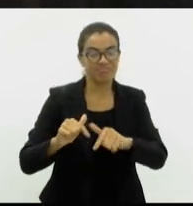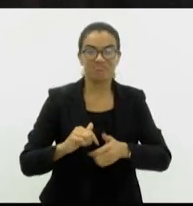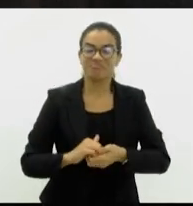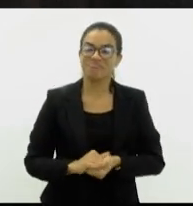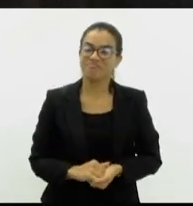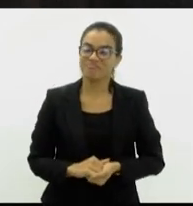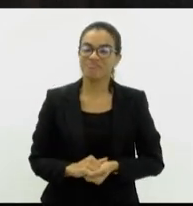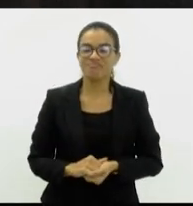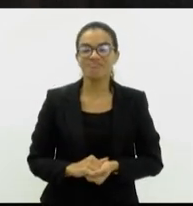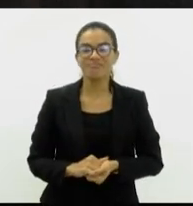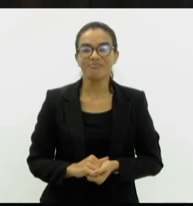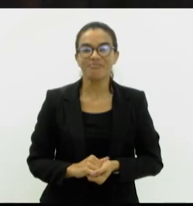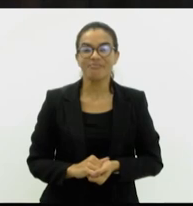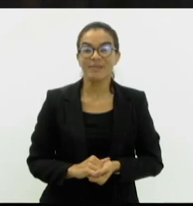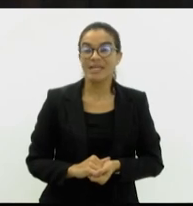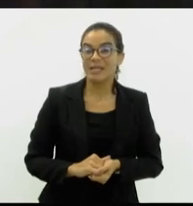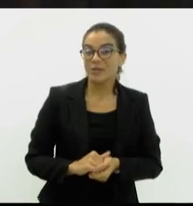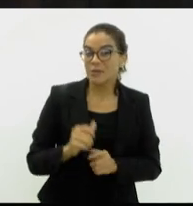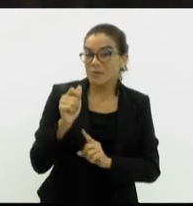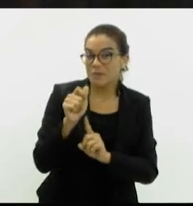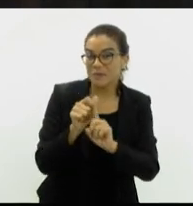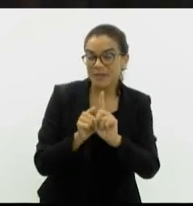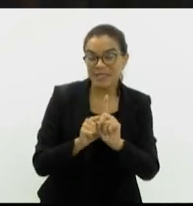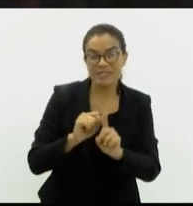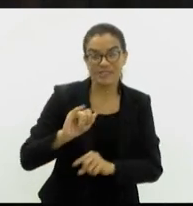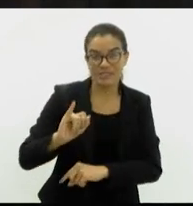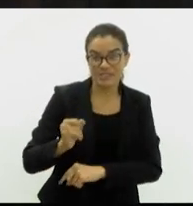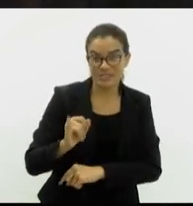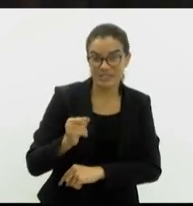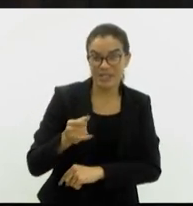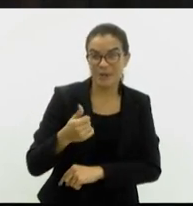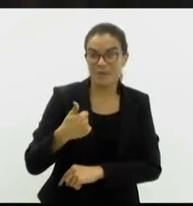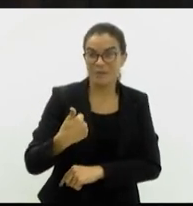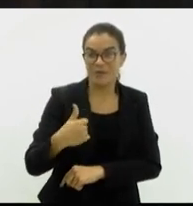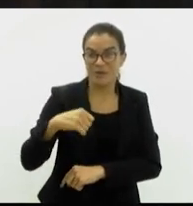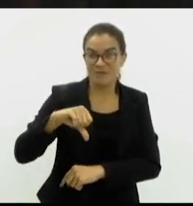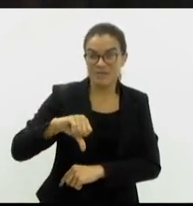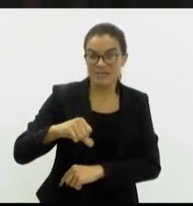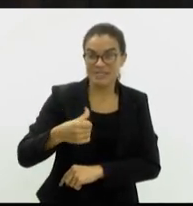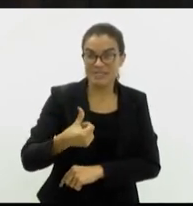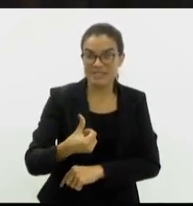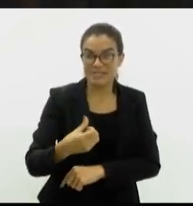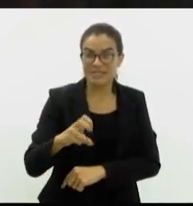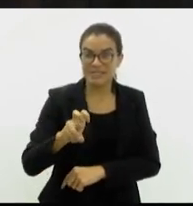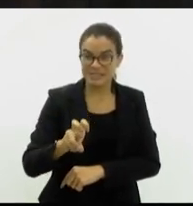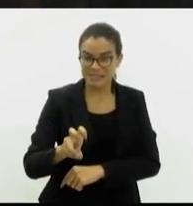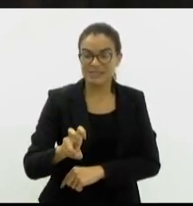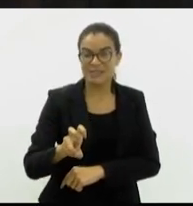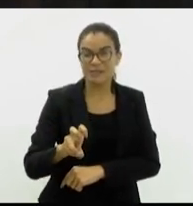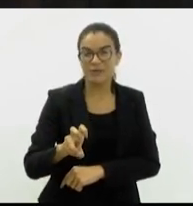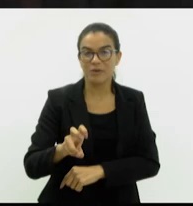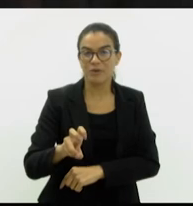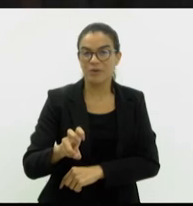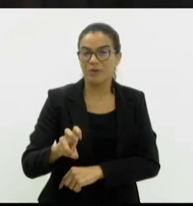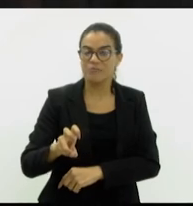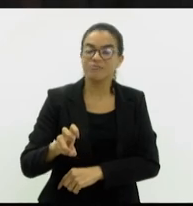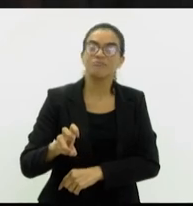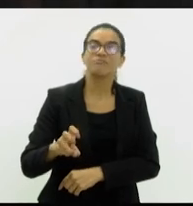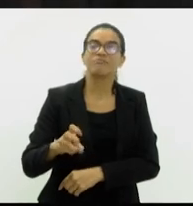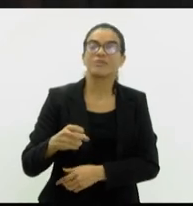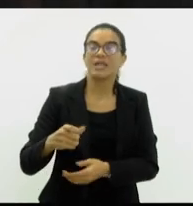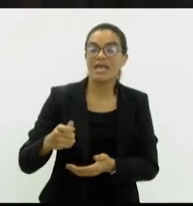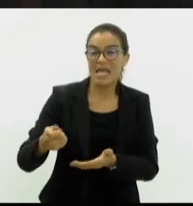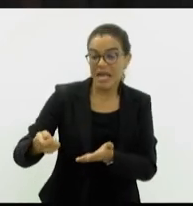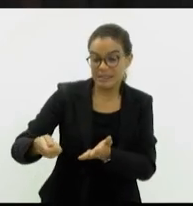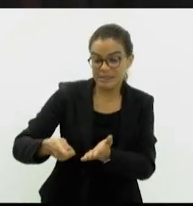E logo depois em janeiro de 65 é dado baixa nesse meu primeiro emprego e assinada